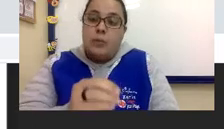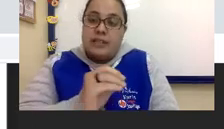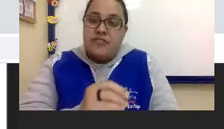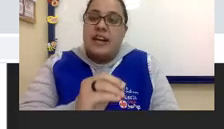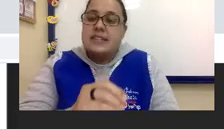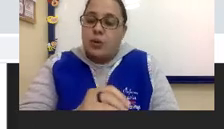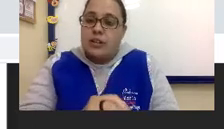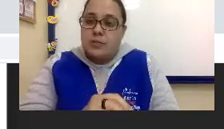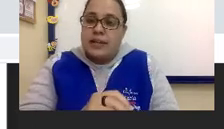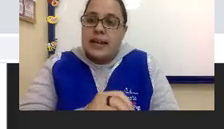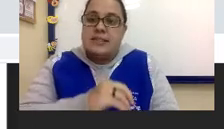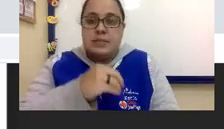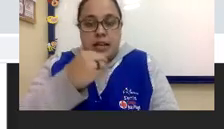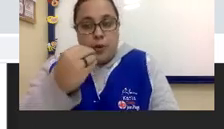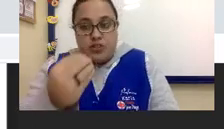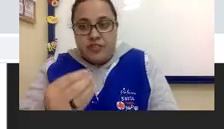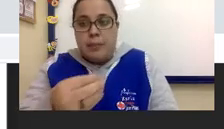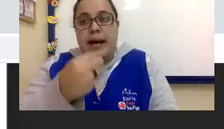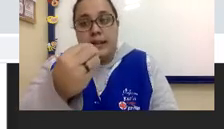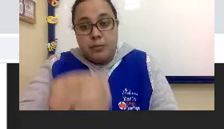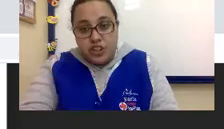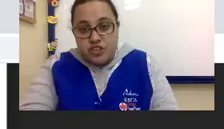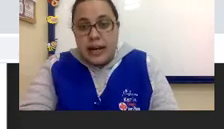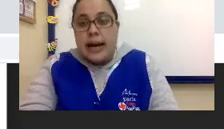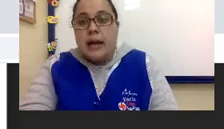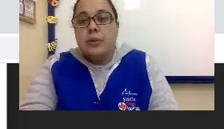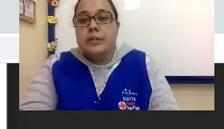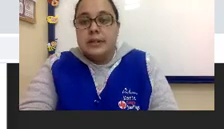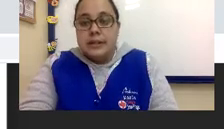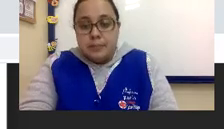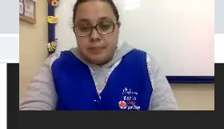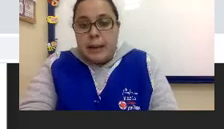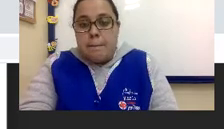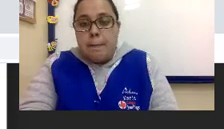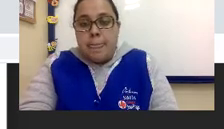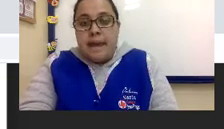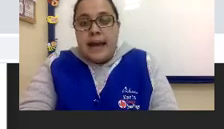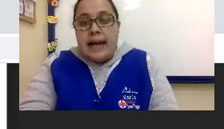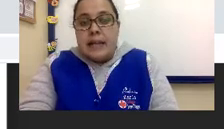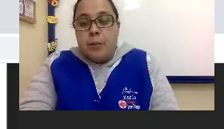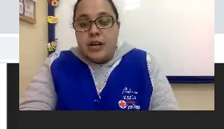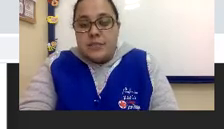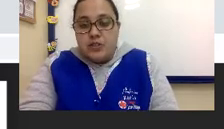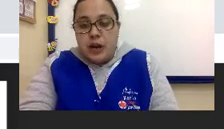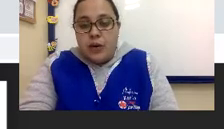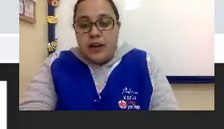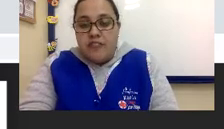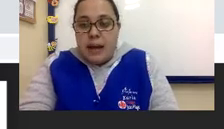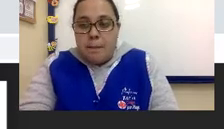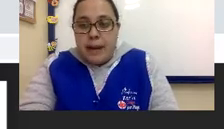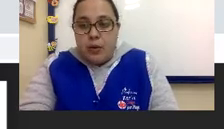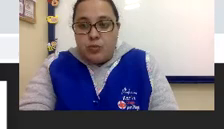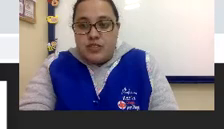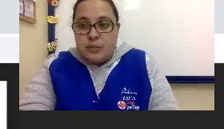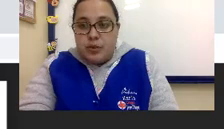ele era uma defesa contra as bactérias e ele pode inflamar e temos que tirá-lo, né? Aí depois, pessoal,